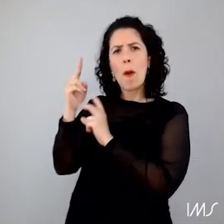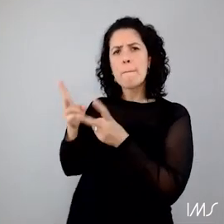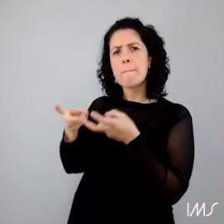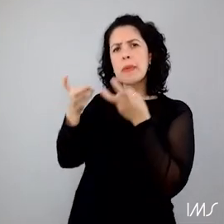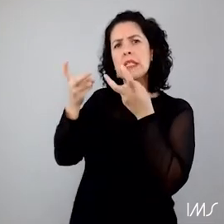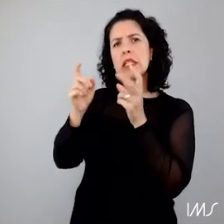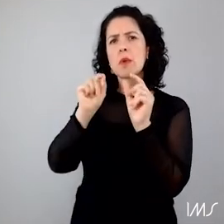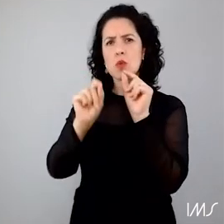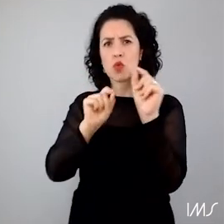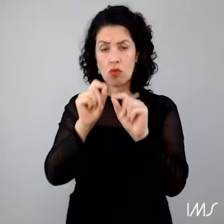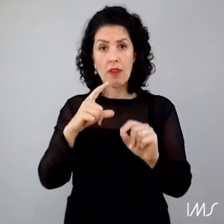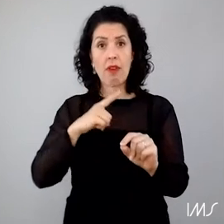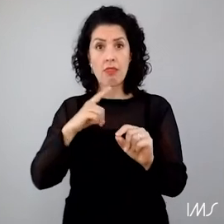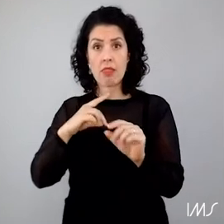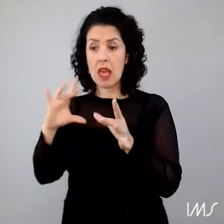do contexto